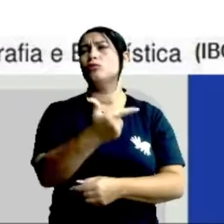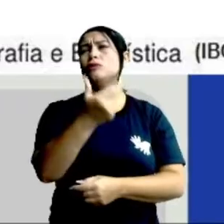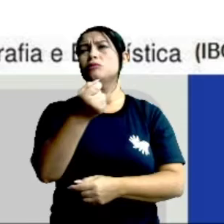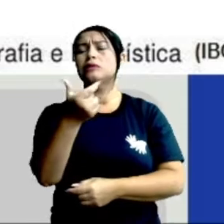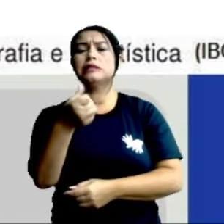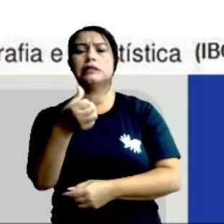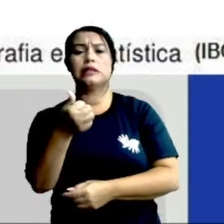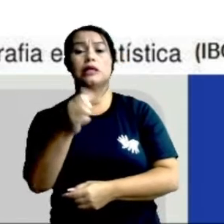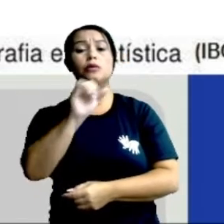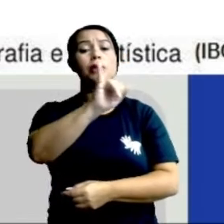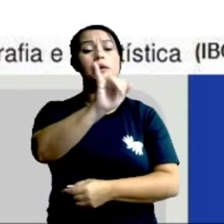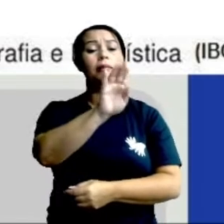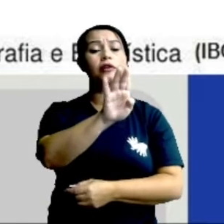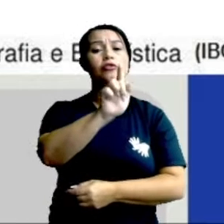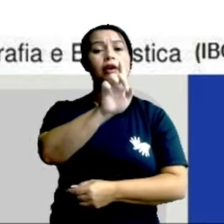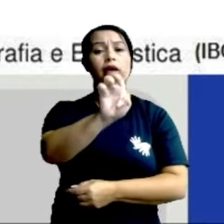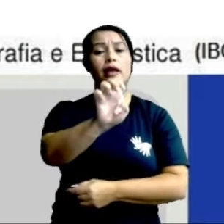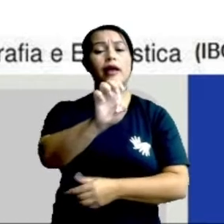o seguinte, né,